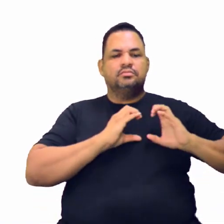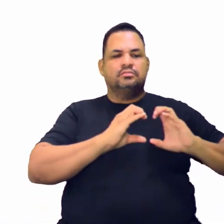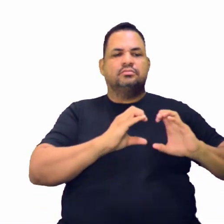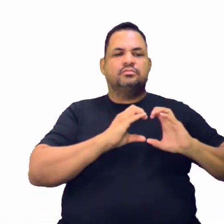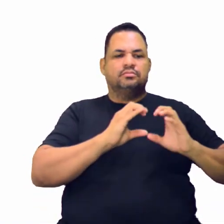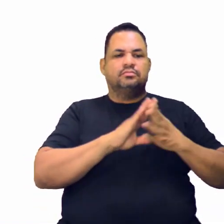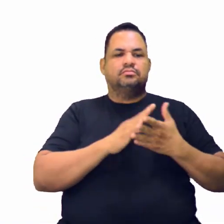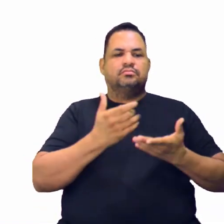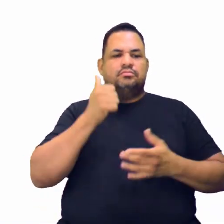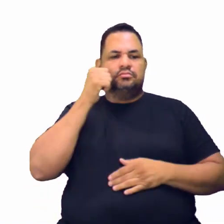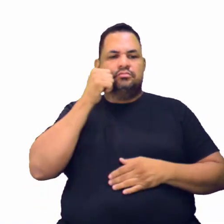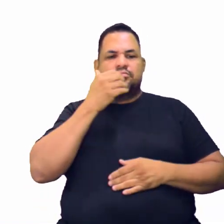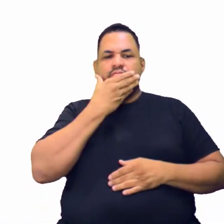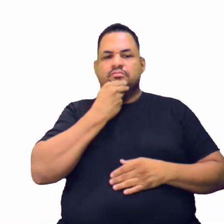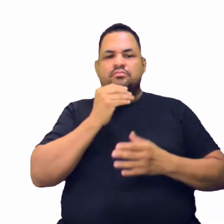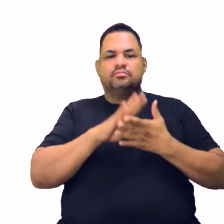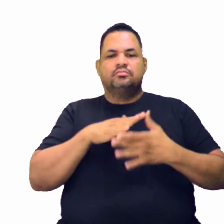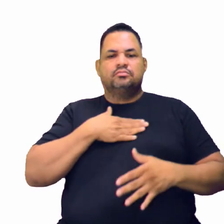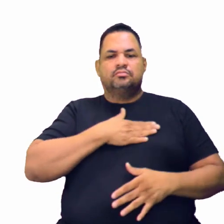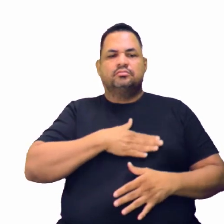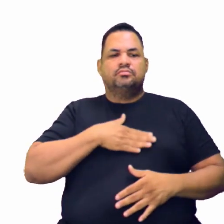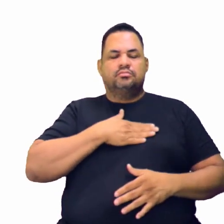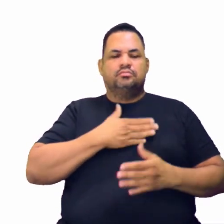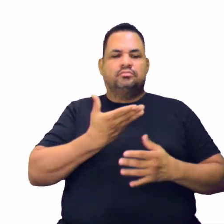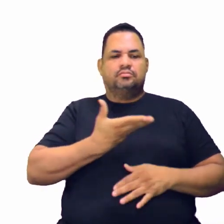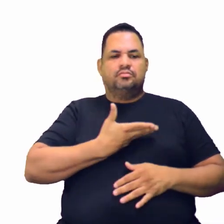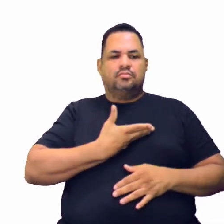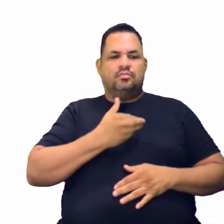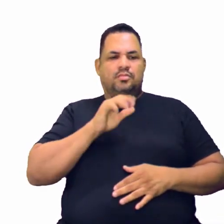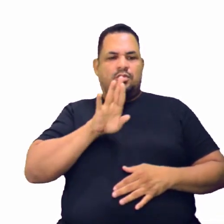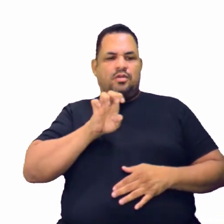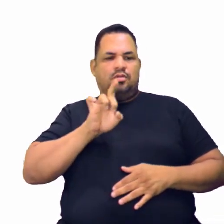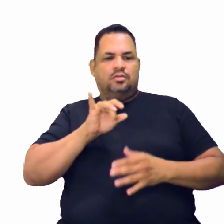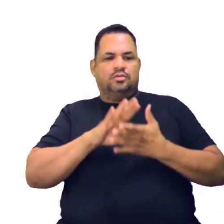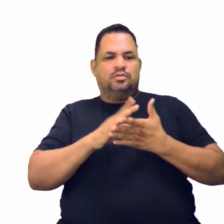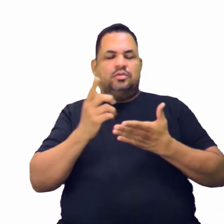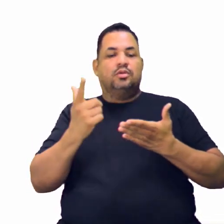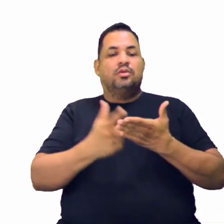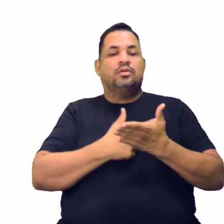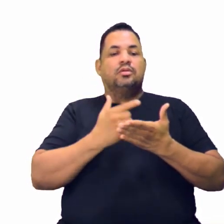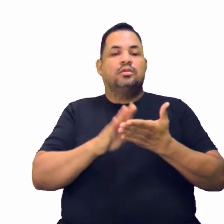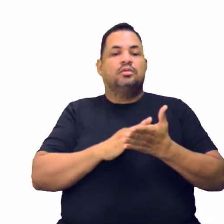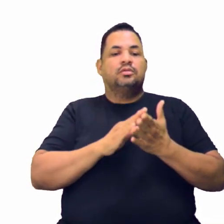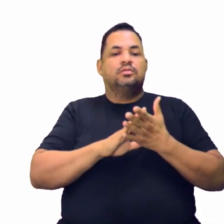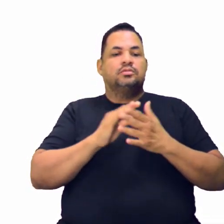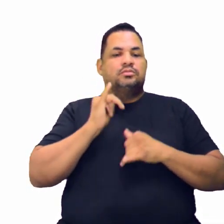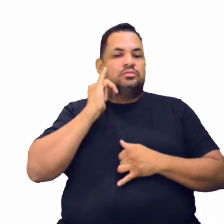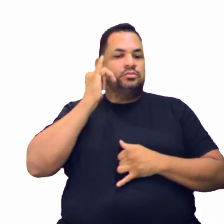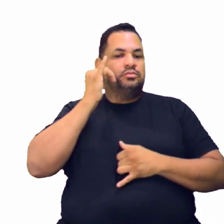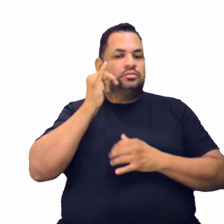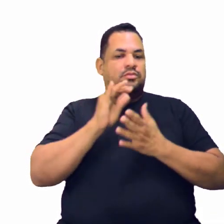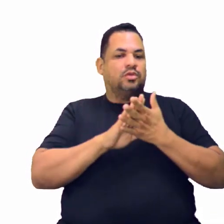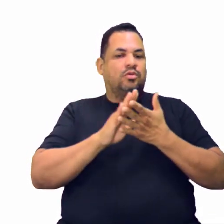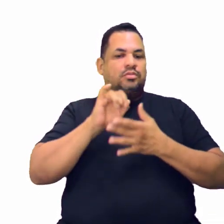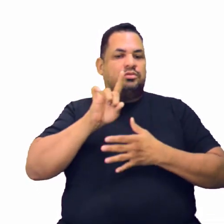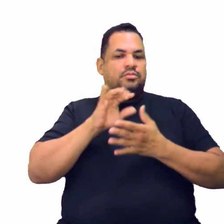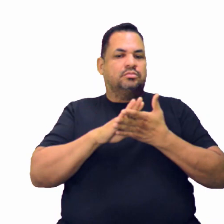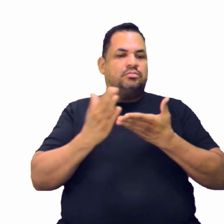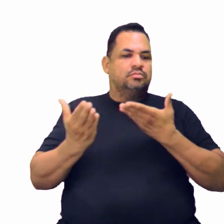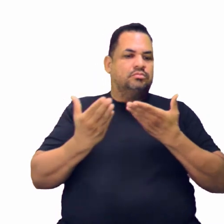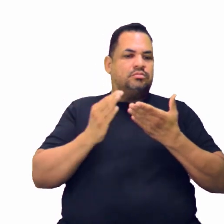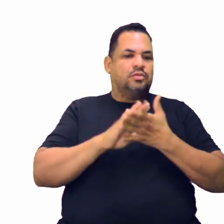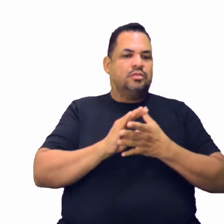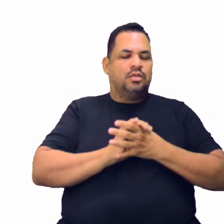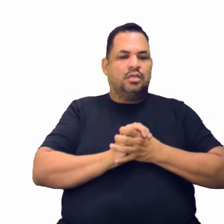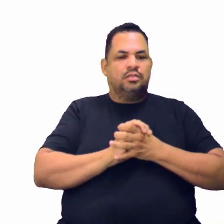se apaixonar por ele. Apesar de ele gostar de sua amiga Rosana, o livro trata de como Isabel lida com isso e como ela